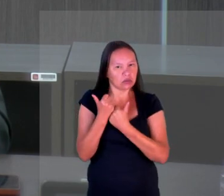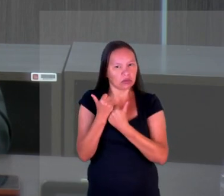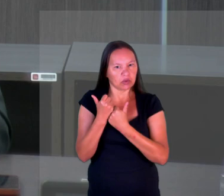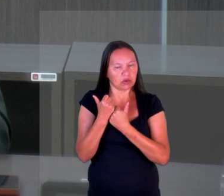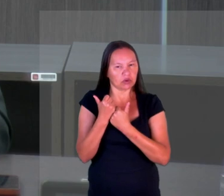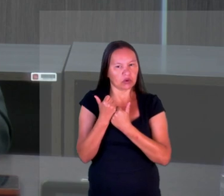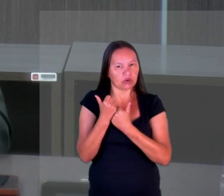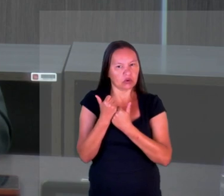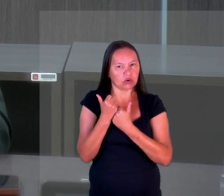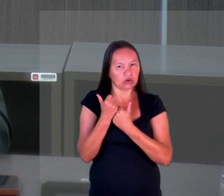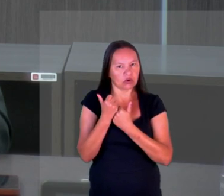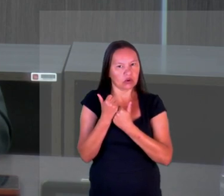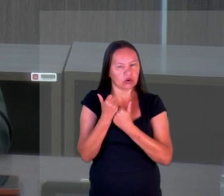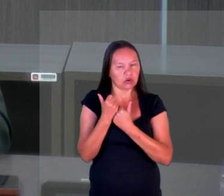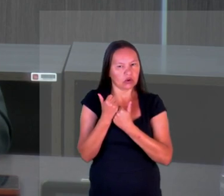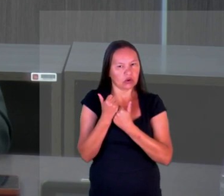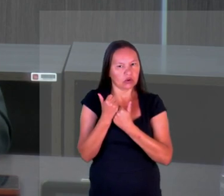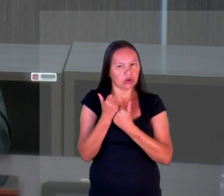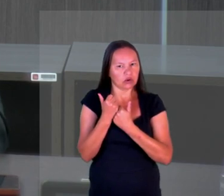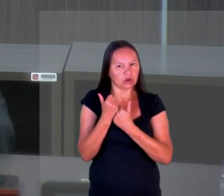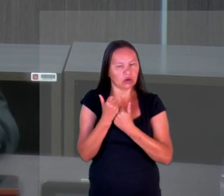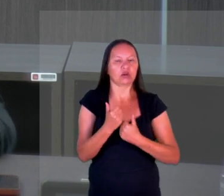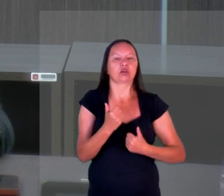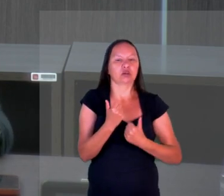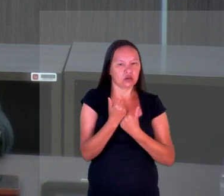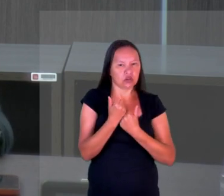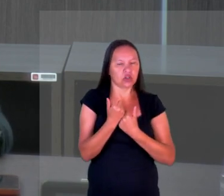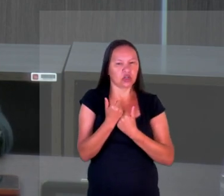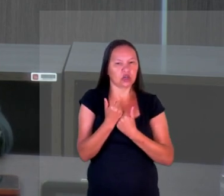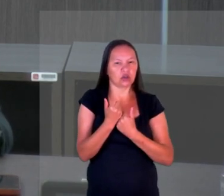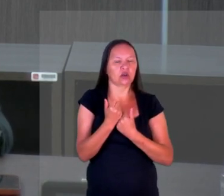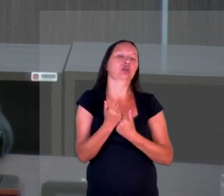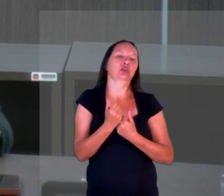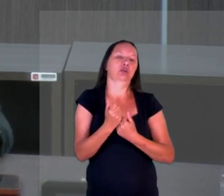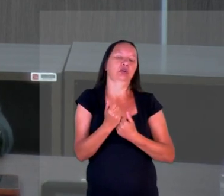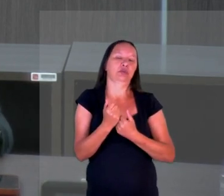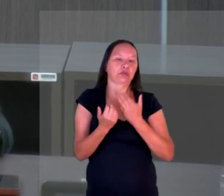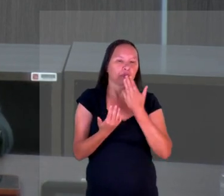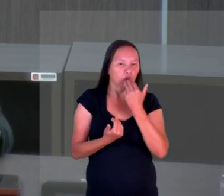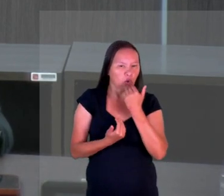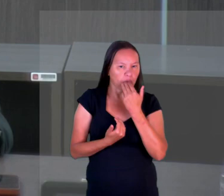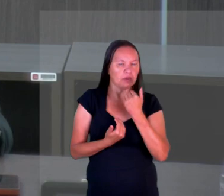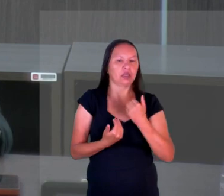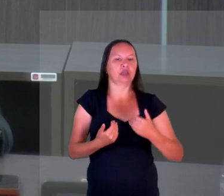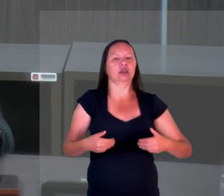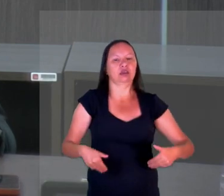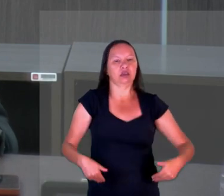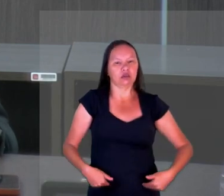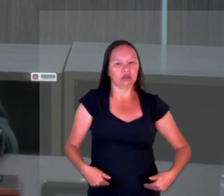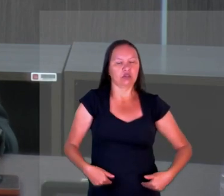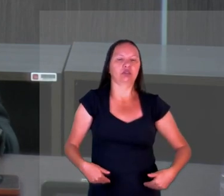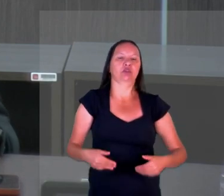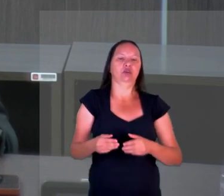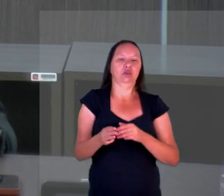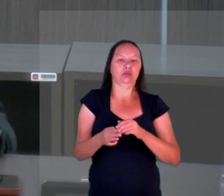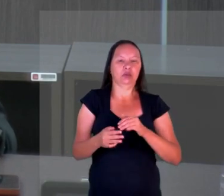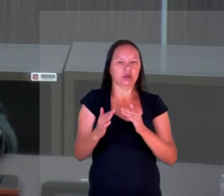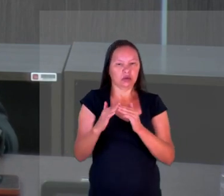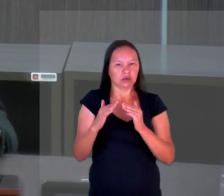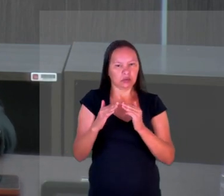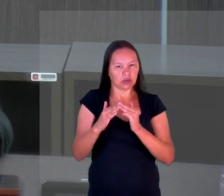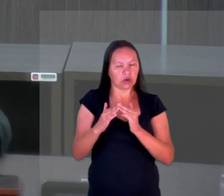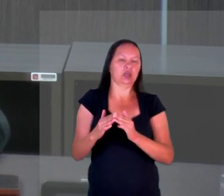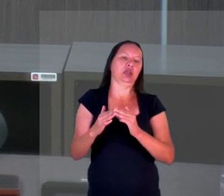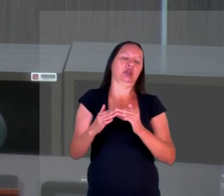que precisa eh de de de de subsistência Então eu queria dizer aqui me colocar à disposição já falei aqui pro nosso